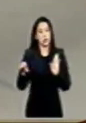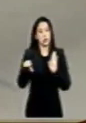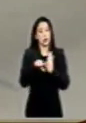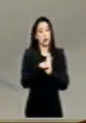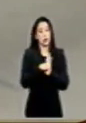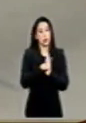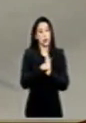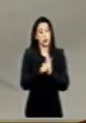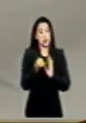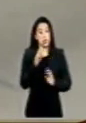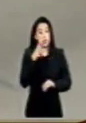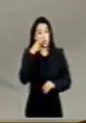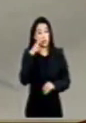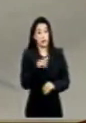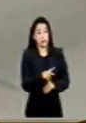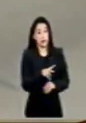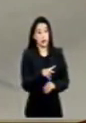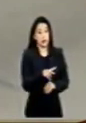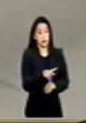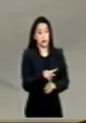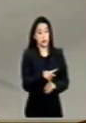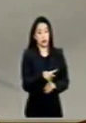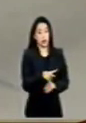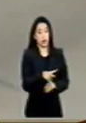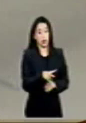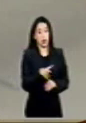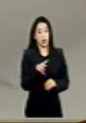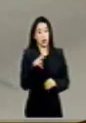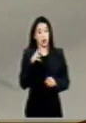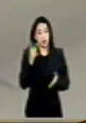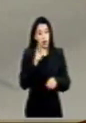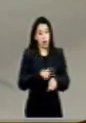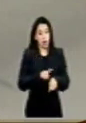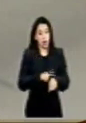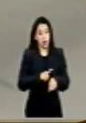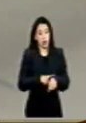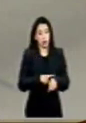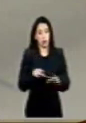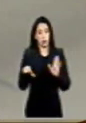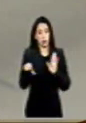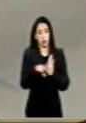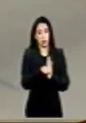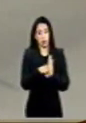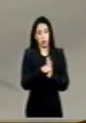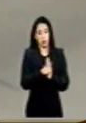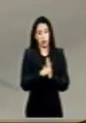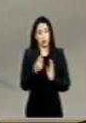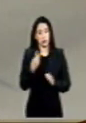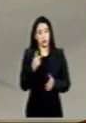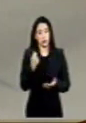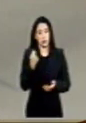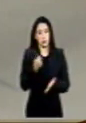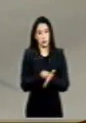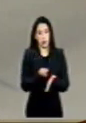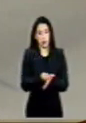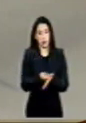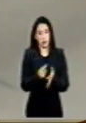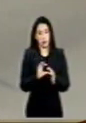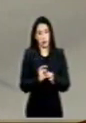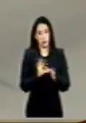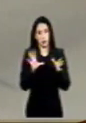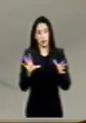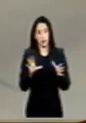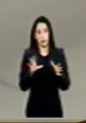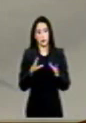flagrante delito e de crime inafiançável. Como bem destacado pelo ministro Celso de Mello,